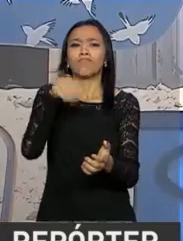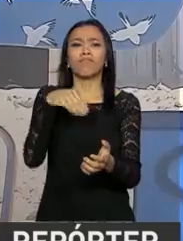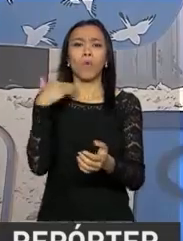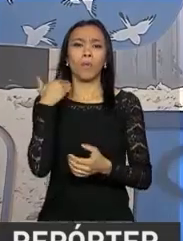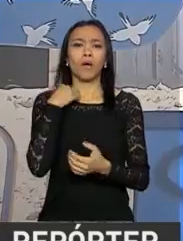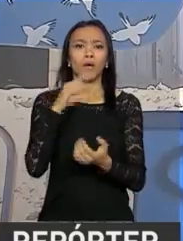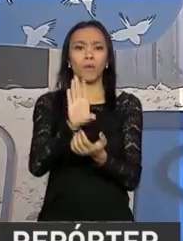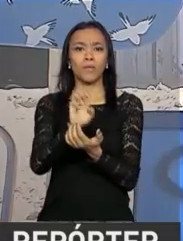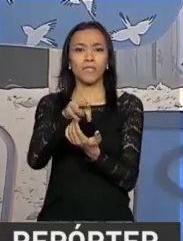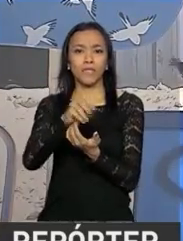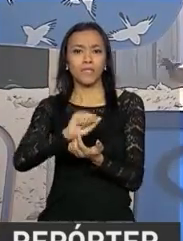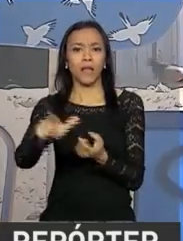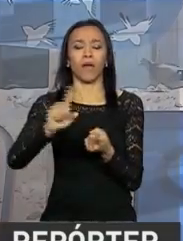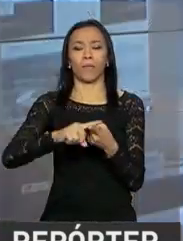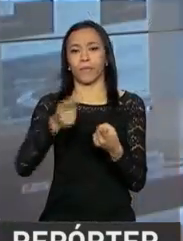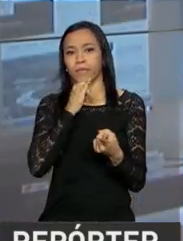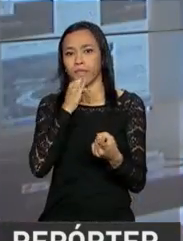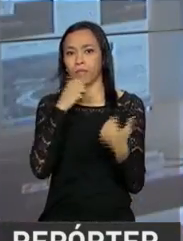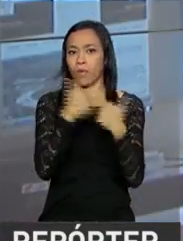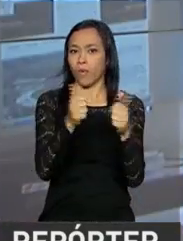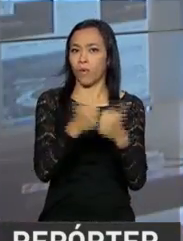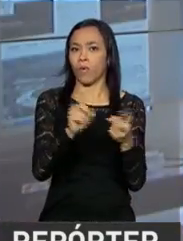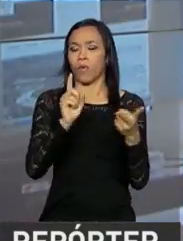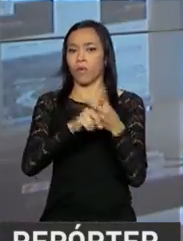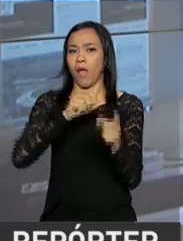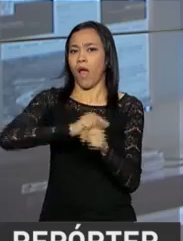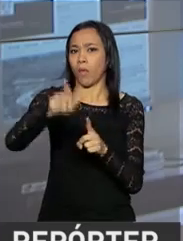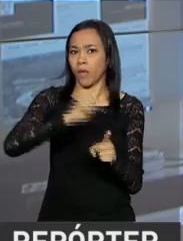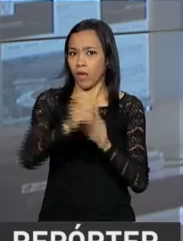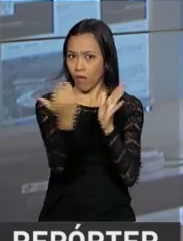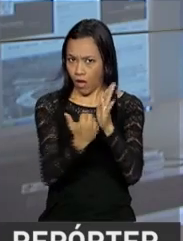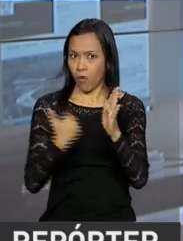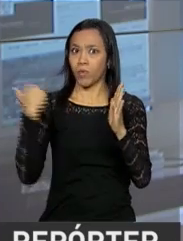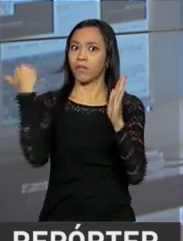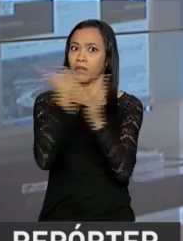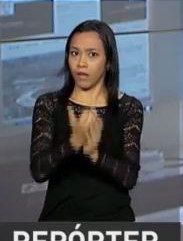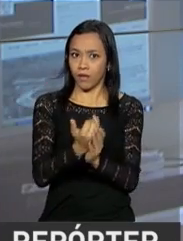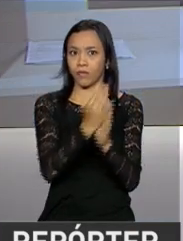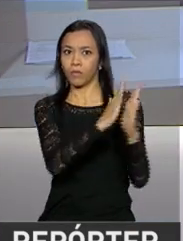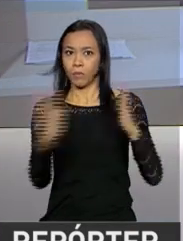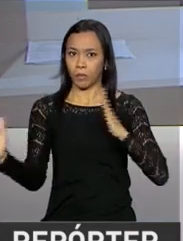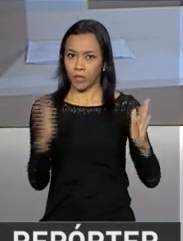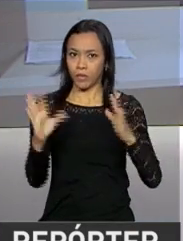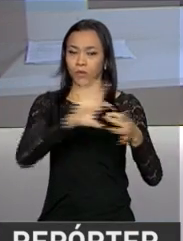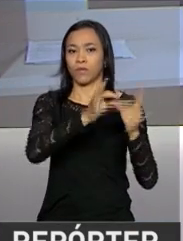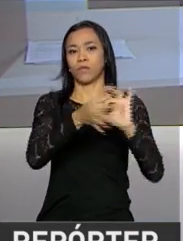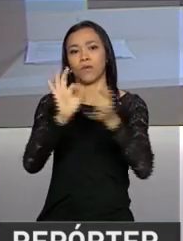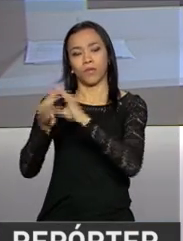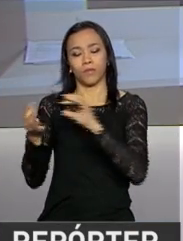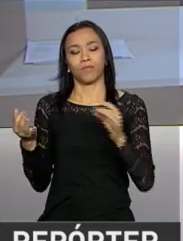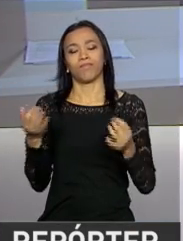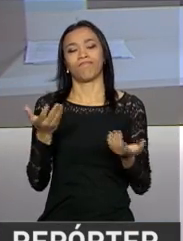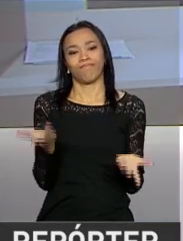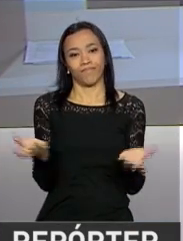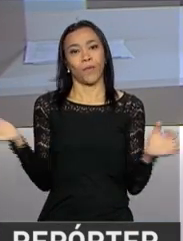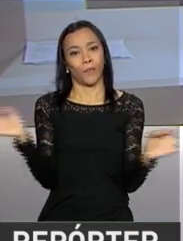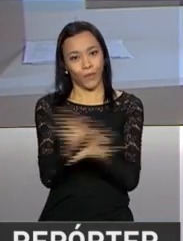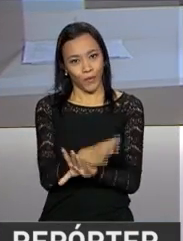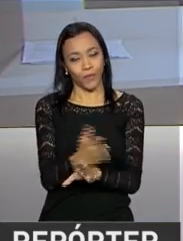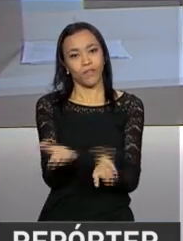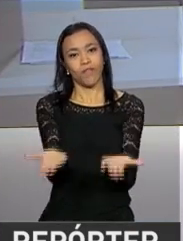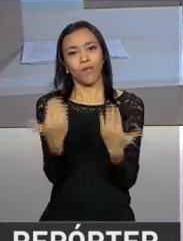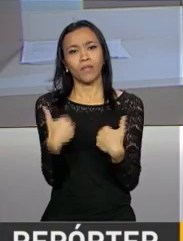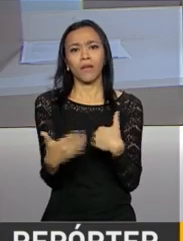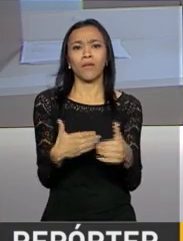Central, despesas com transporte e aluguel aumentaram também com os Jogos Olímpicos. Bom, nós ficamos por aqui, podemos voltar a